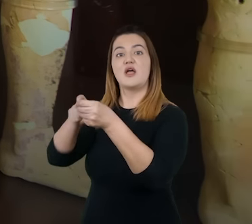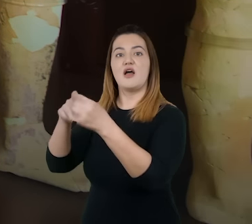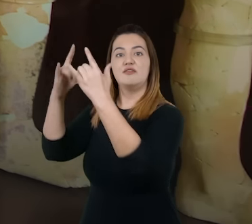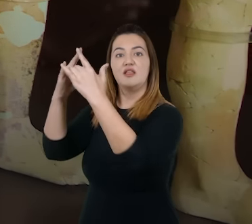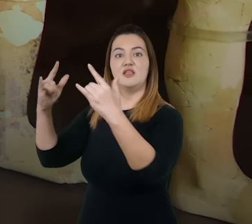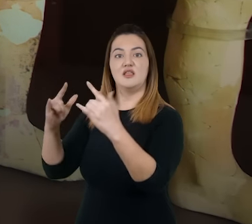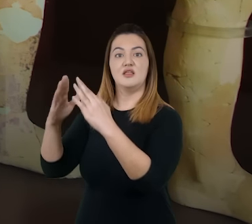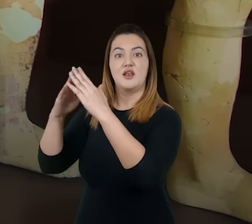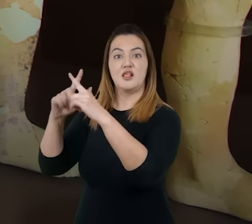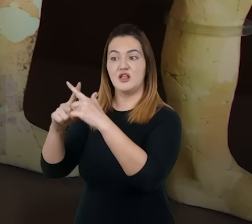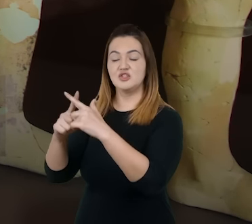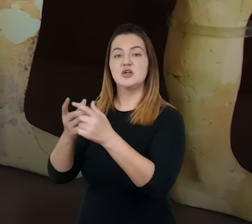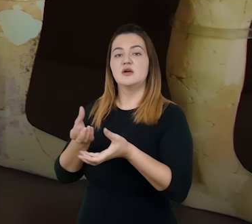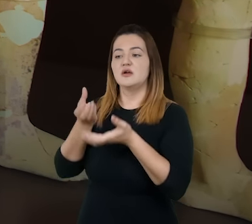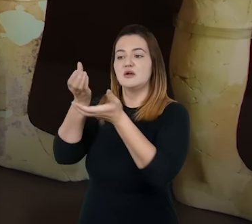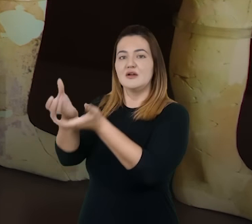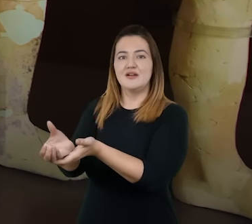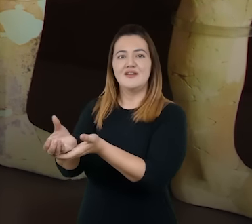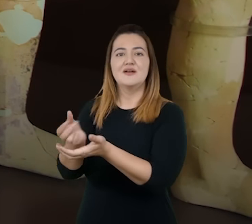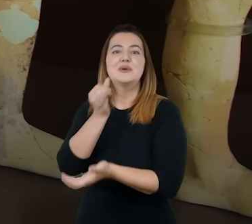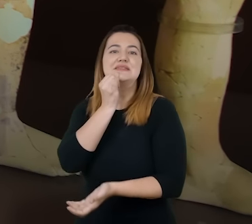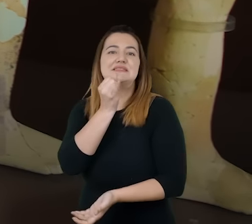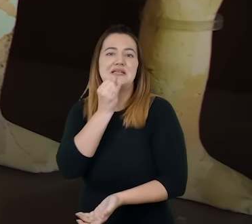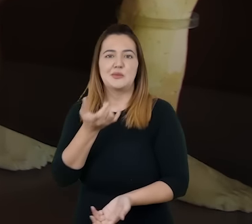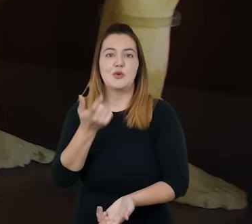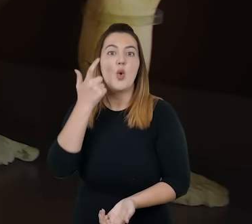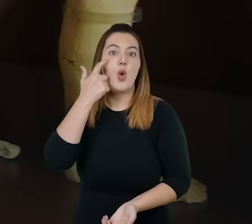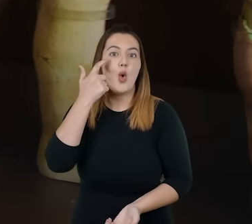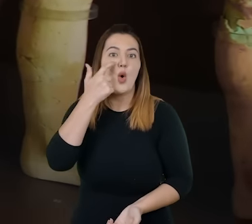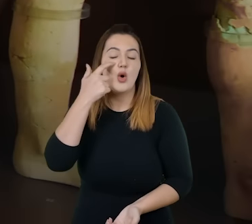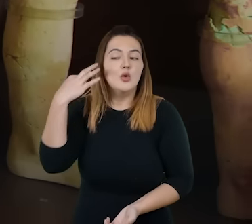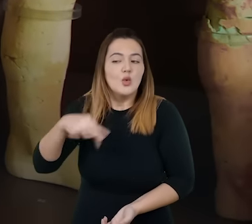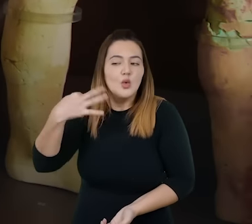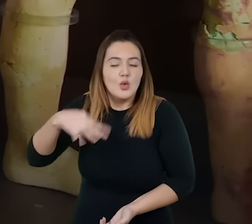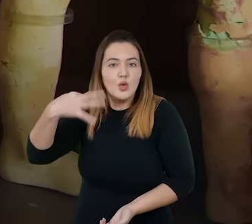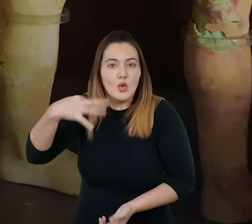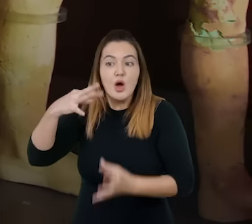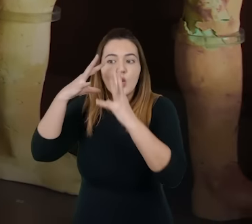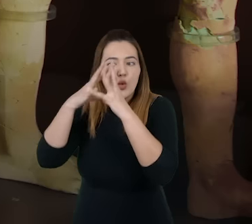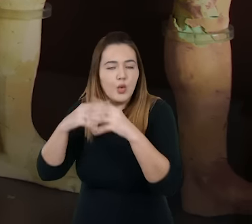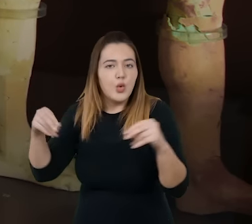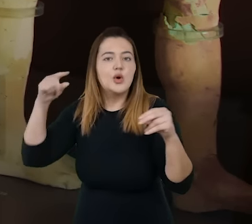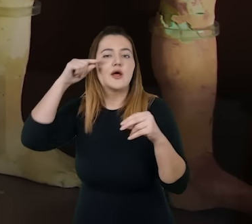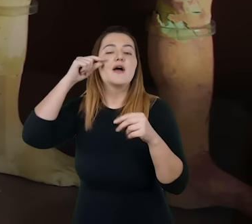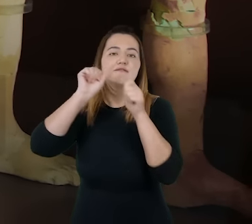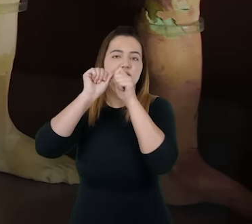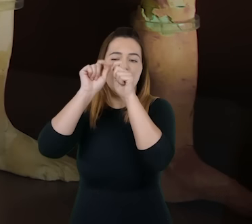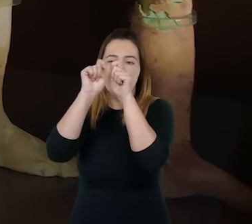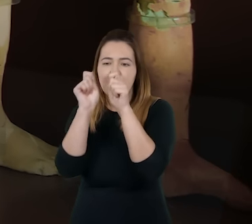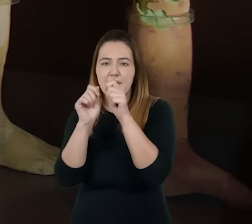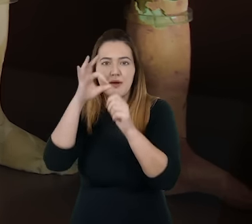pela intervenção desse Deus. Ou seja, Paulo tinha que enfrentar uma filosofia questionadora,